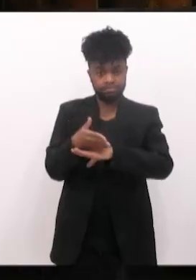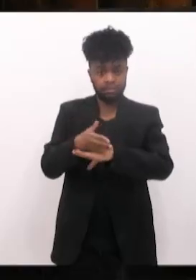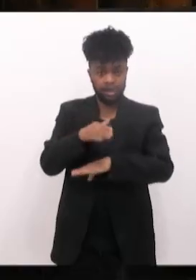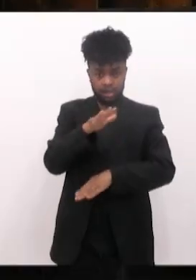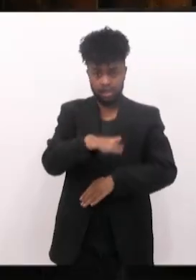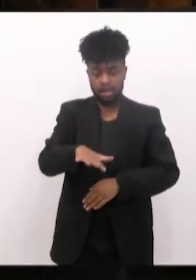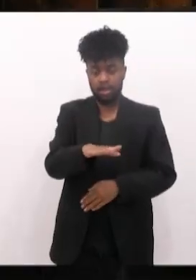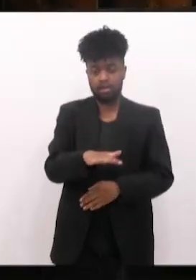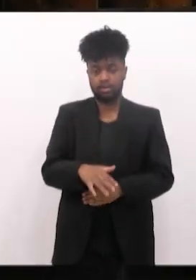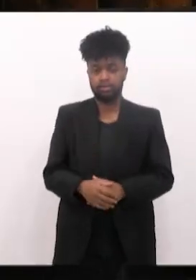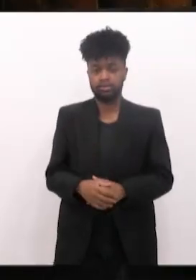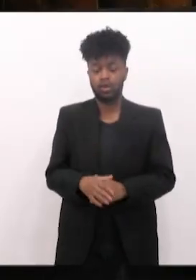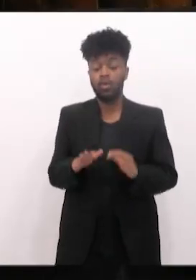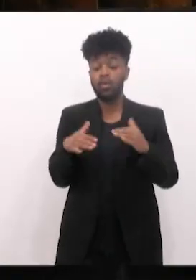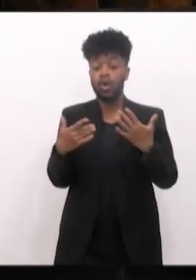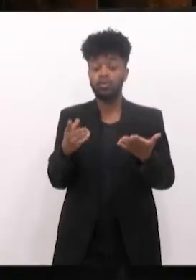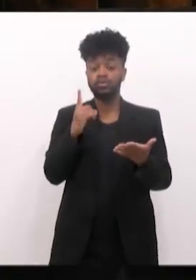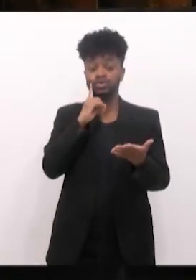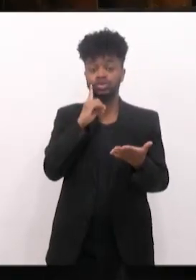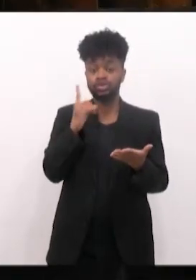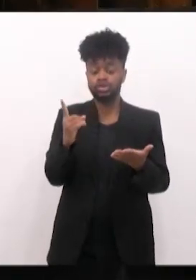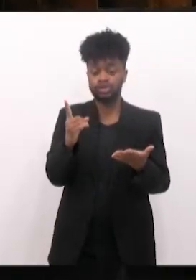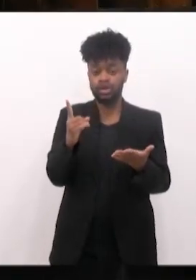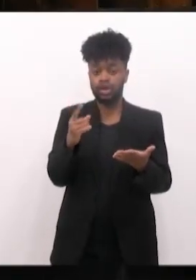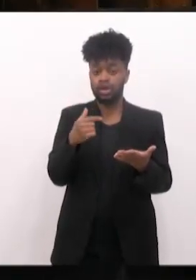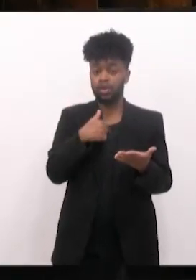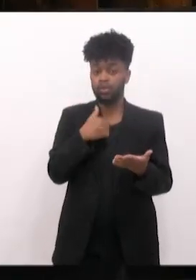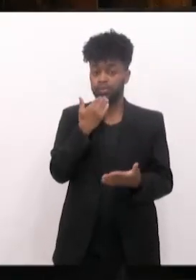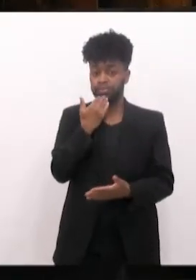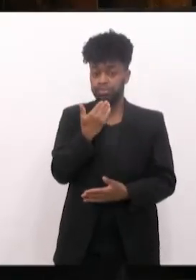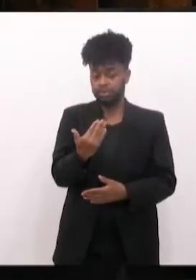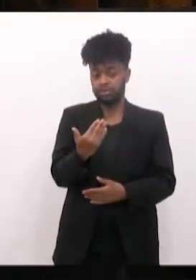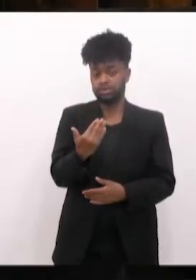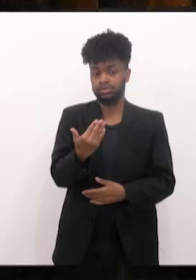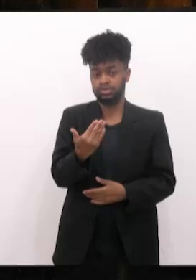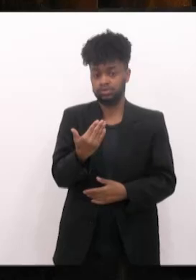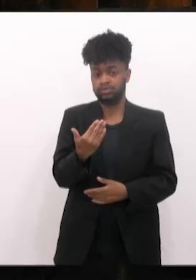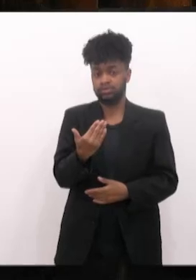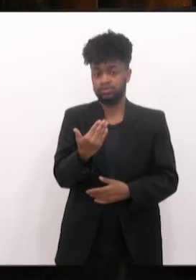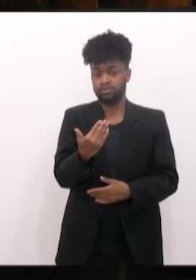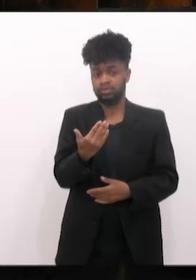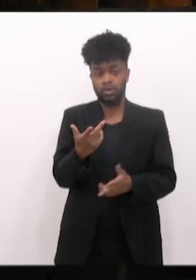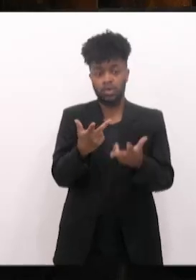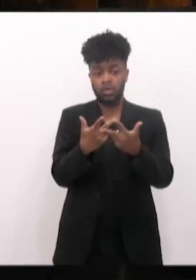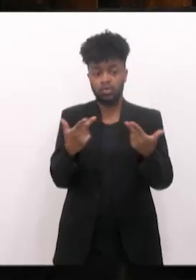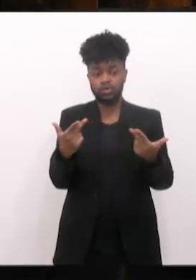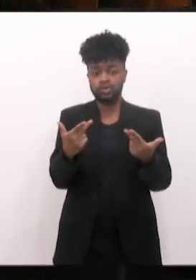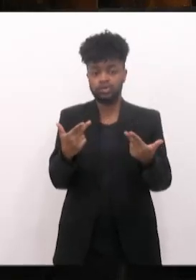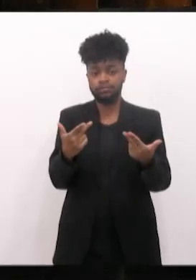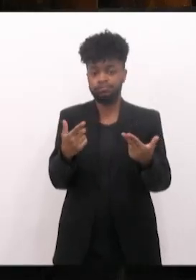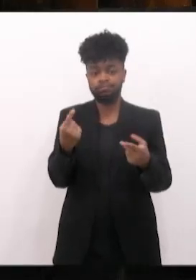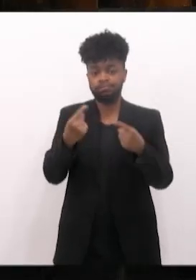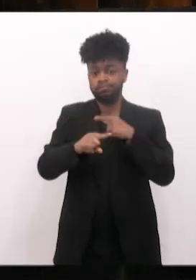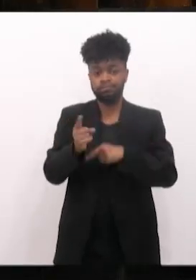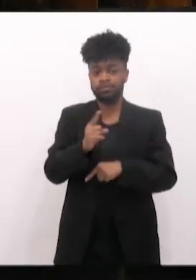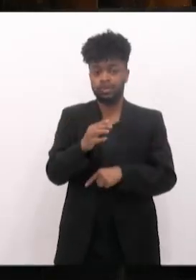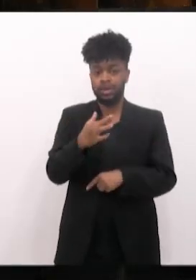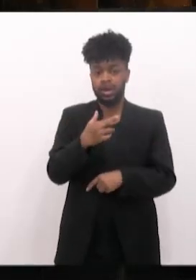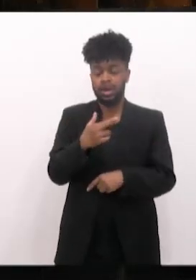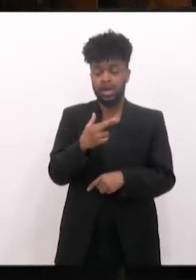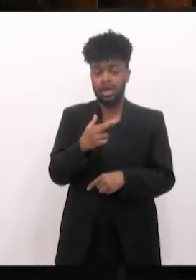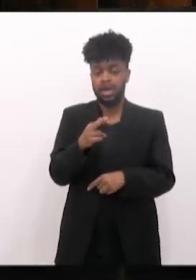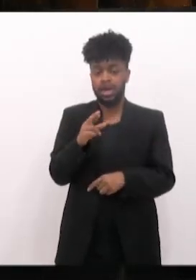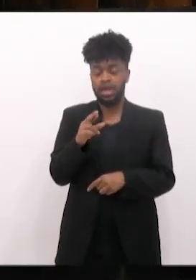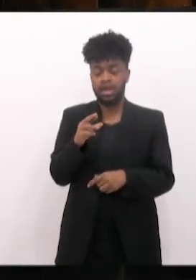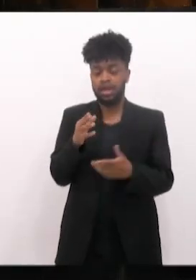passaram, qual foi o dia que eu pedi alguma coisa que não fosse republicana, qual foi